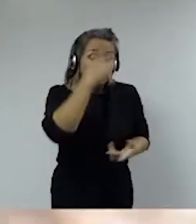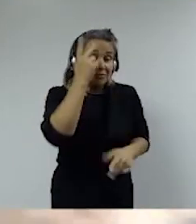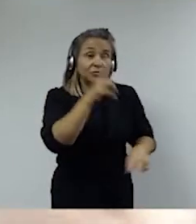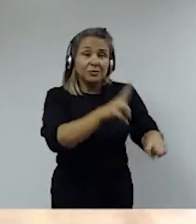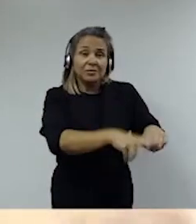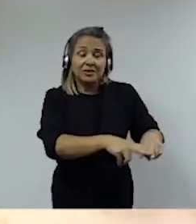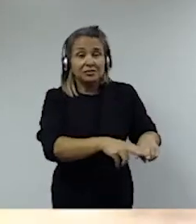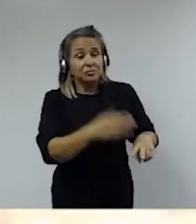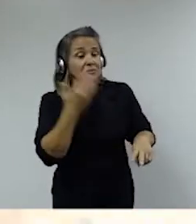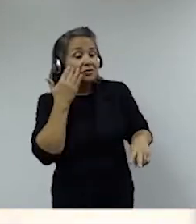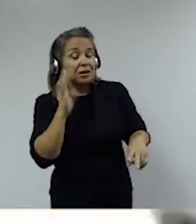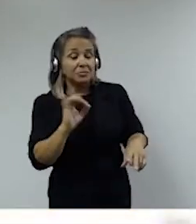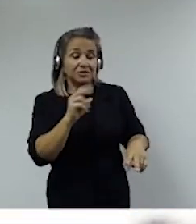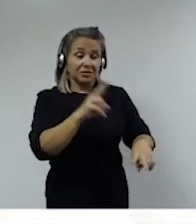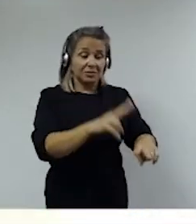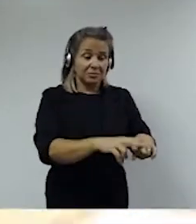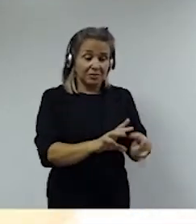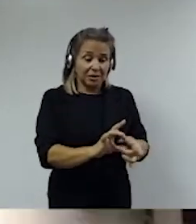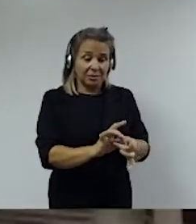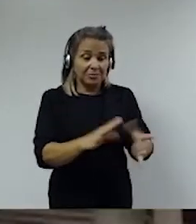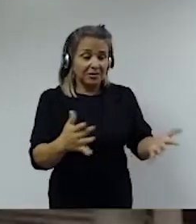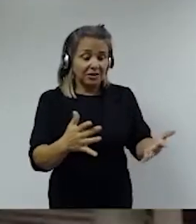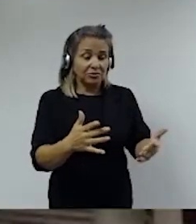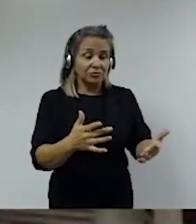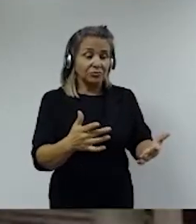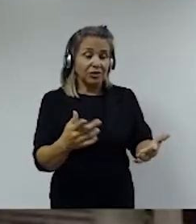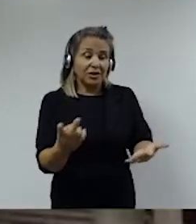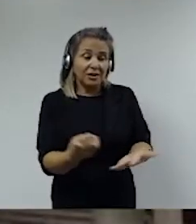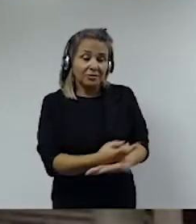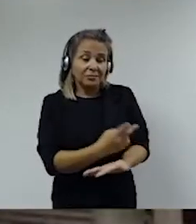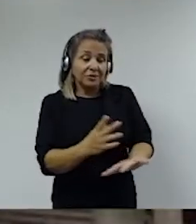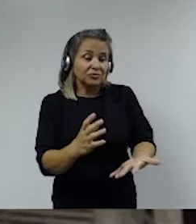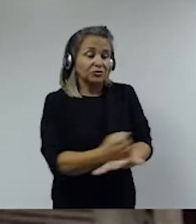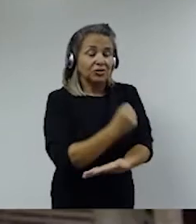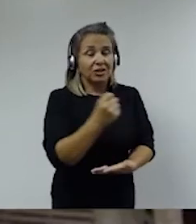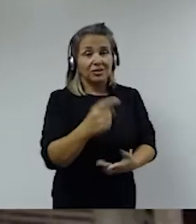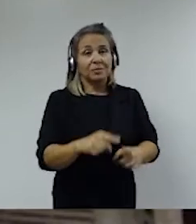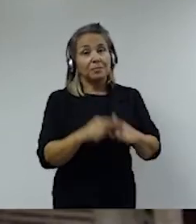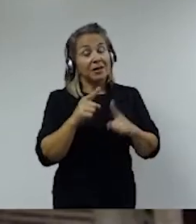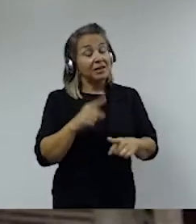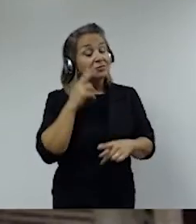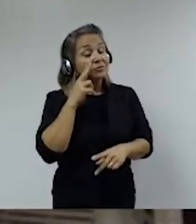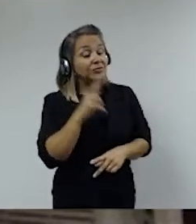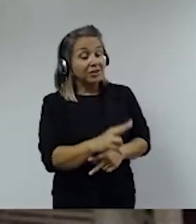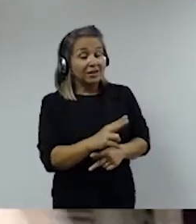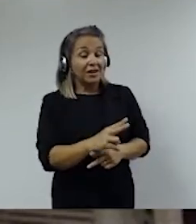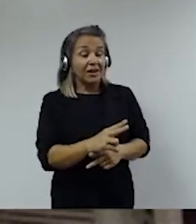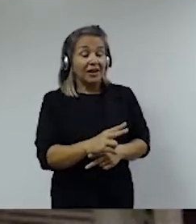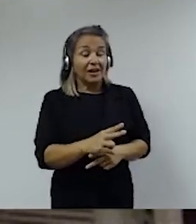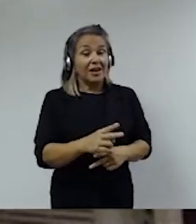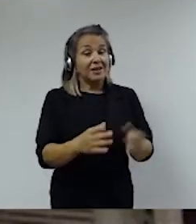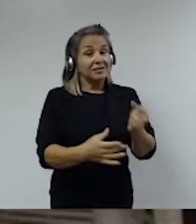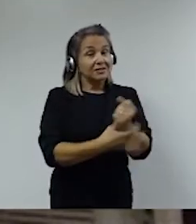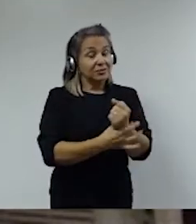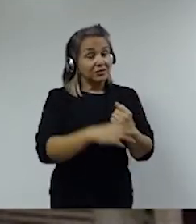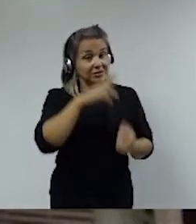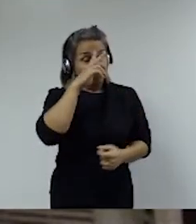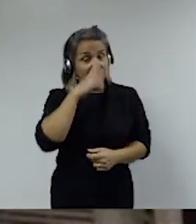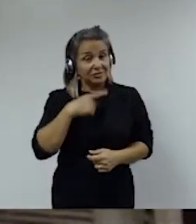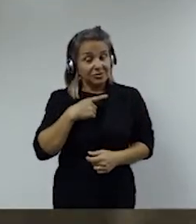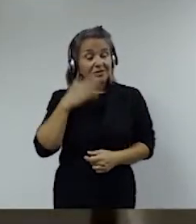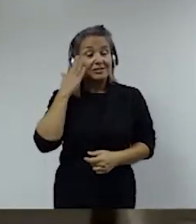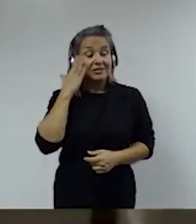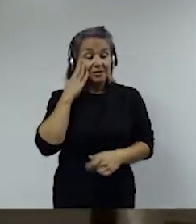liberdade foi violada por uma prisão arbitrária, mas para verificar a sua segurança pessoal. Então, nesse sentido, e observando o